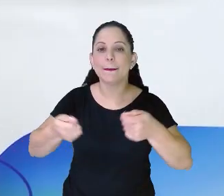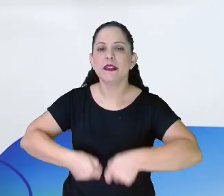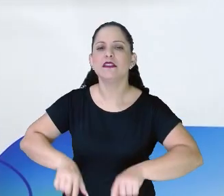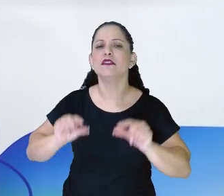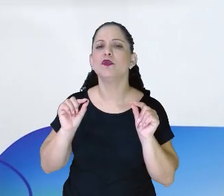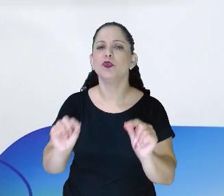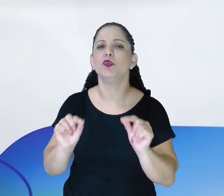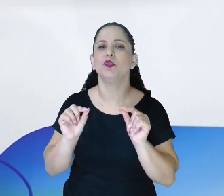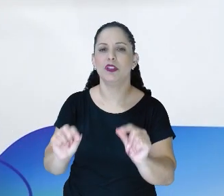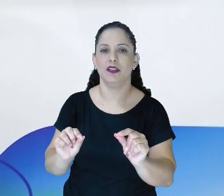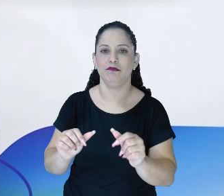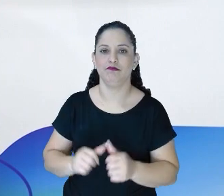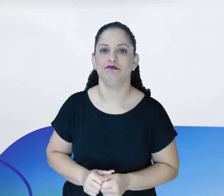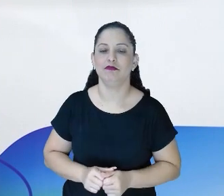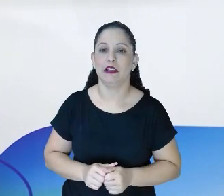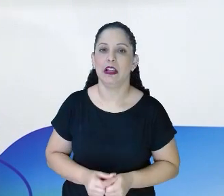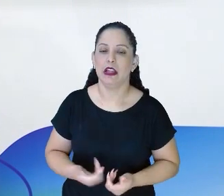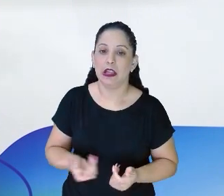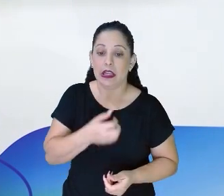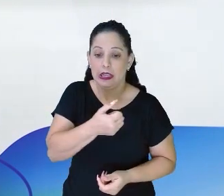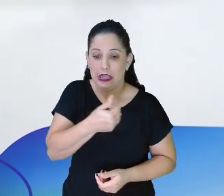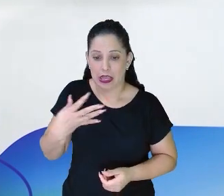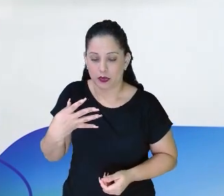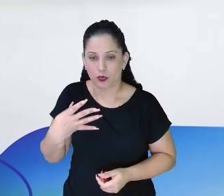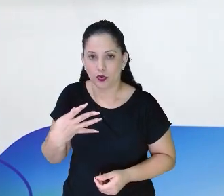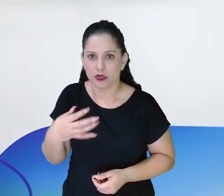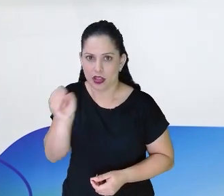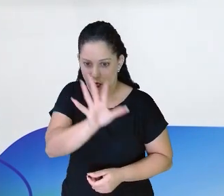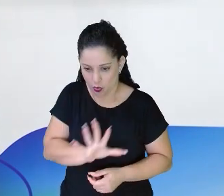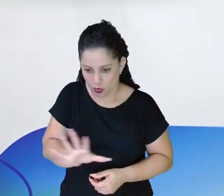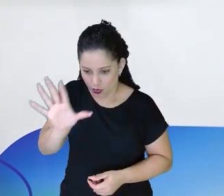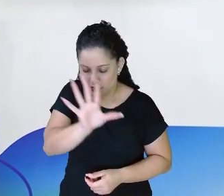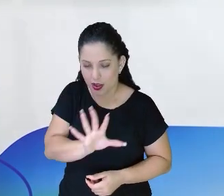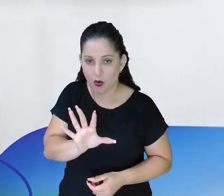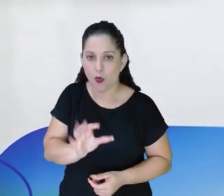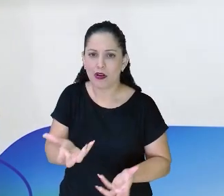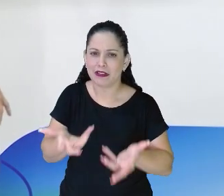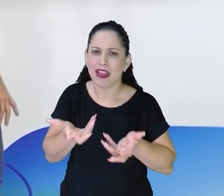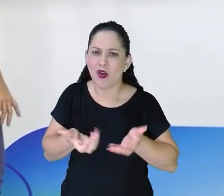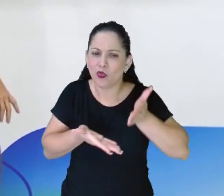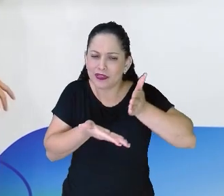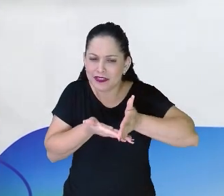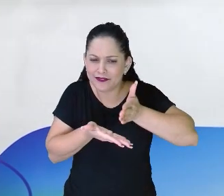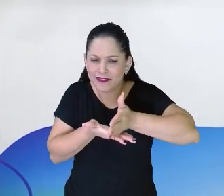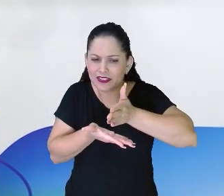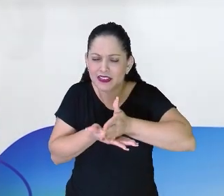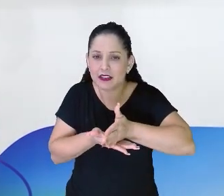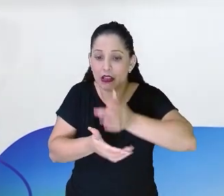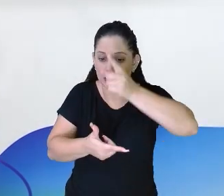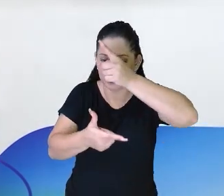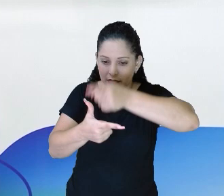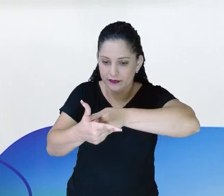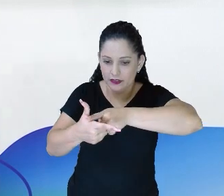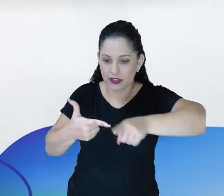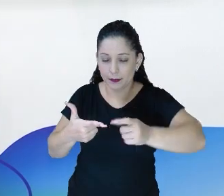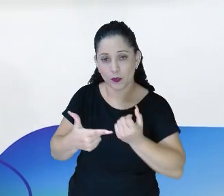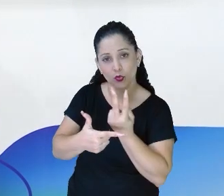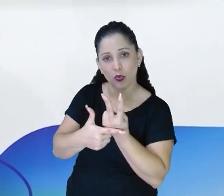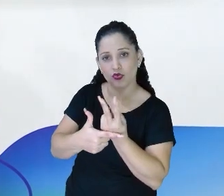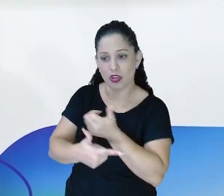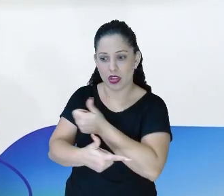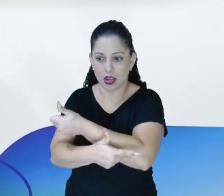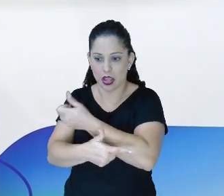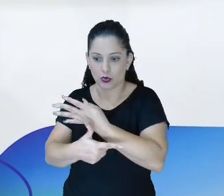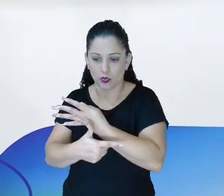dividir, os 14 não é o meu total, mas eu quero dividir por 2. Como é que eu vou fazer?